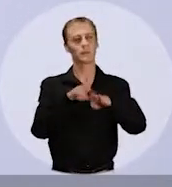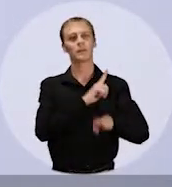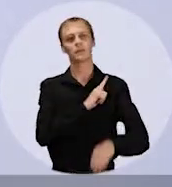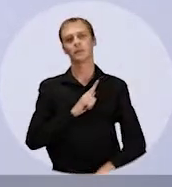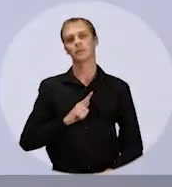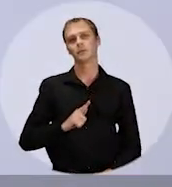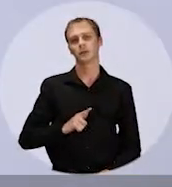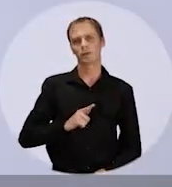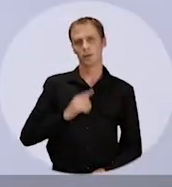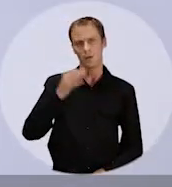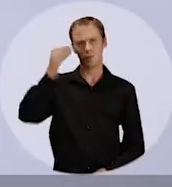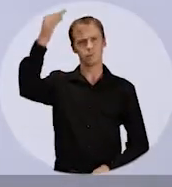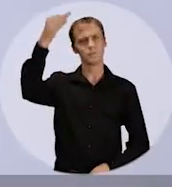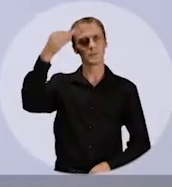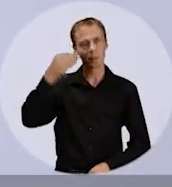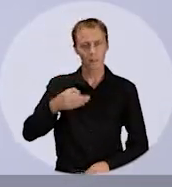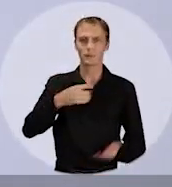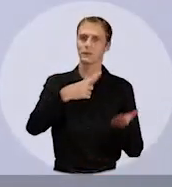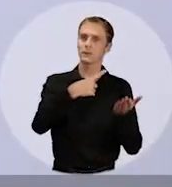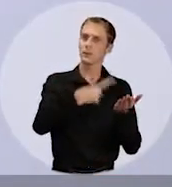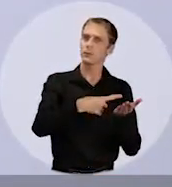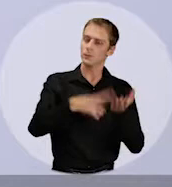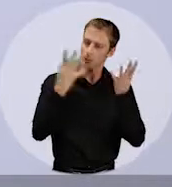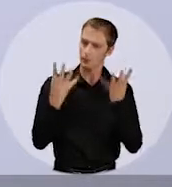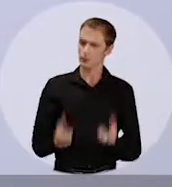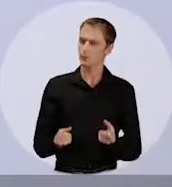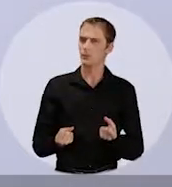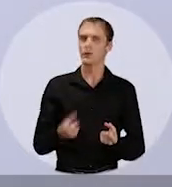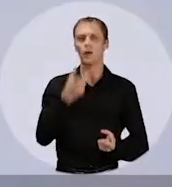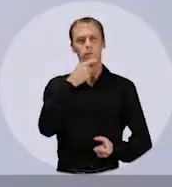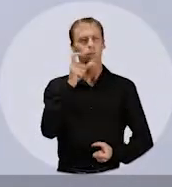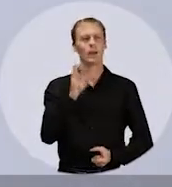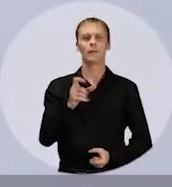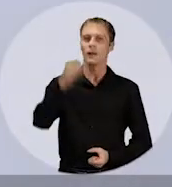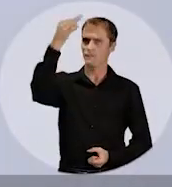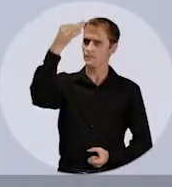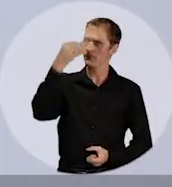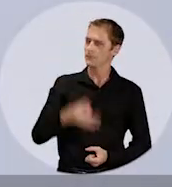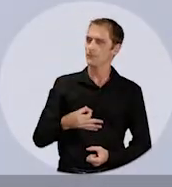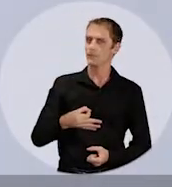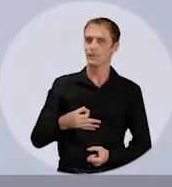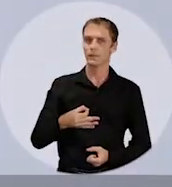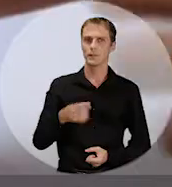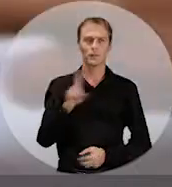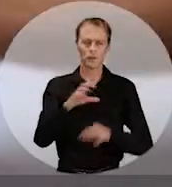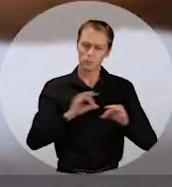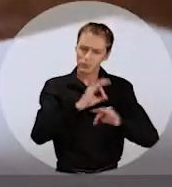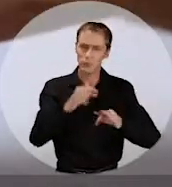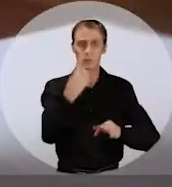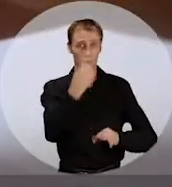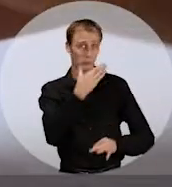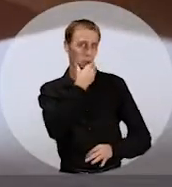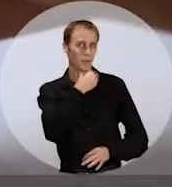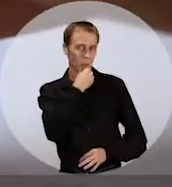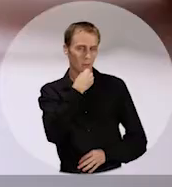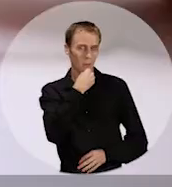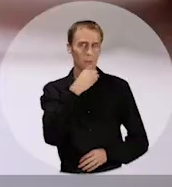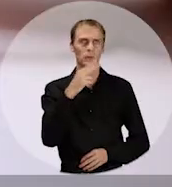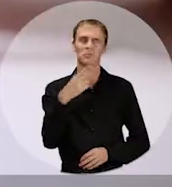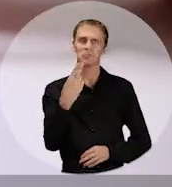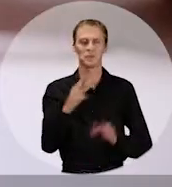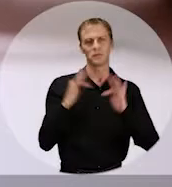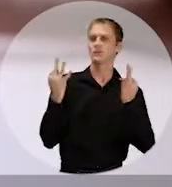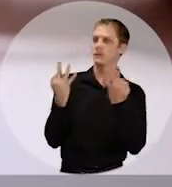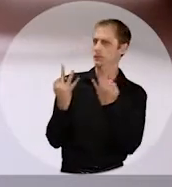Estabilidade no governo é a certeza de que compromisso assumido é palavra cumprida. Não é o projeto de um homem, de